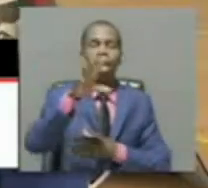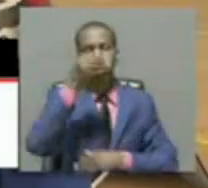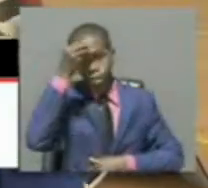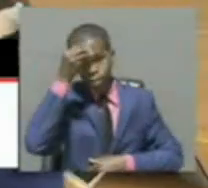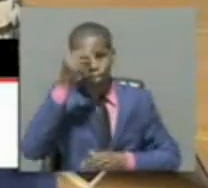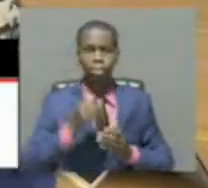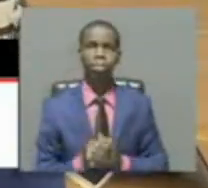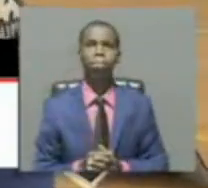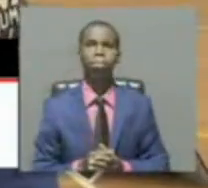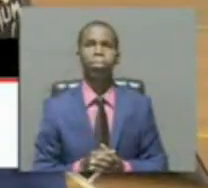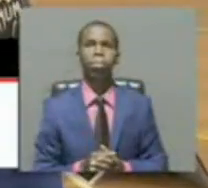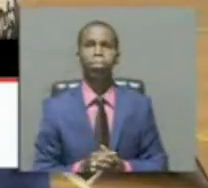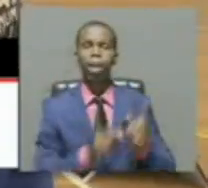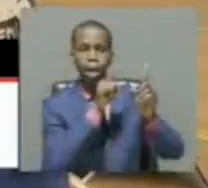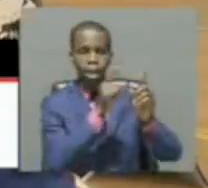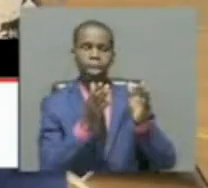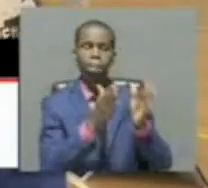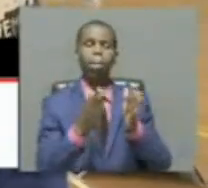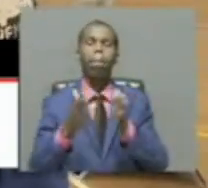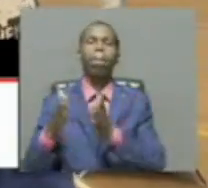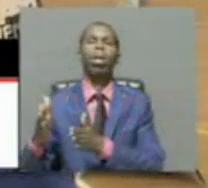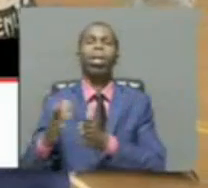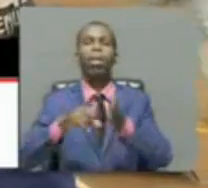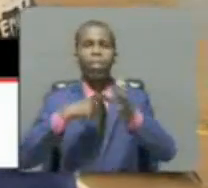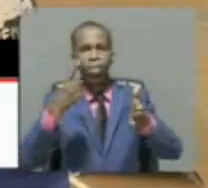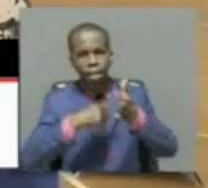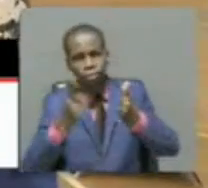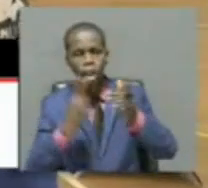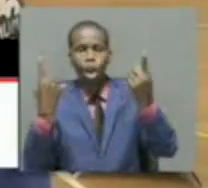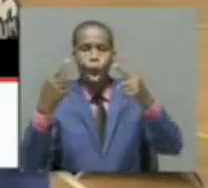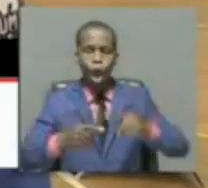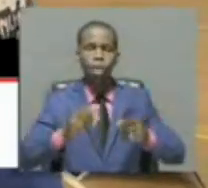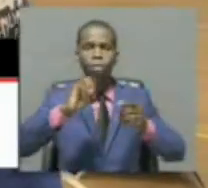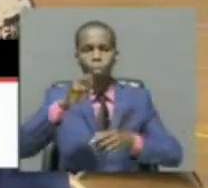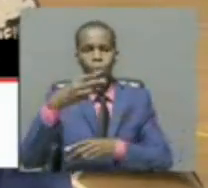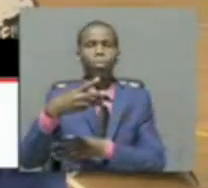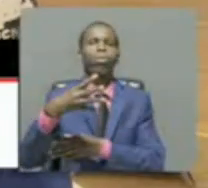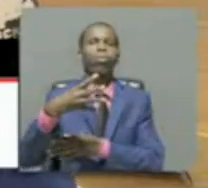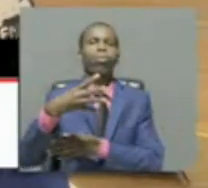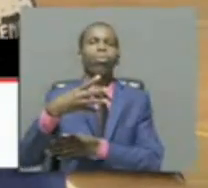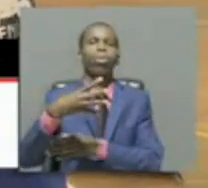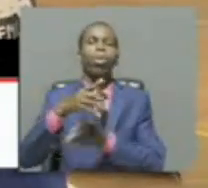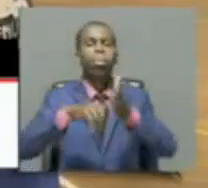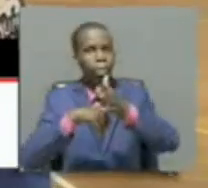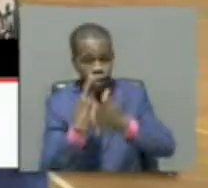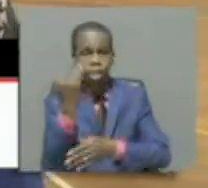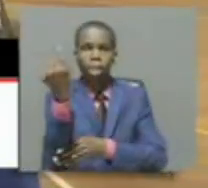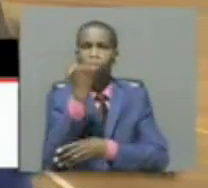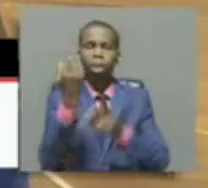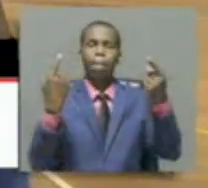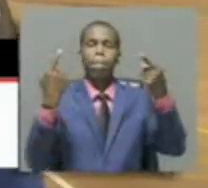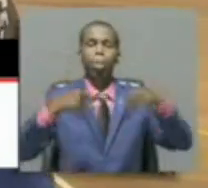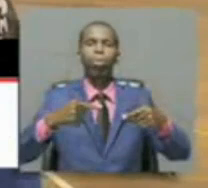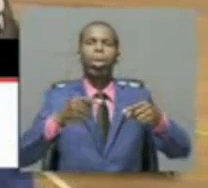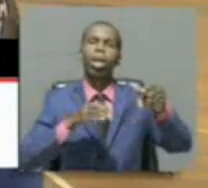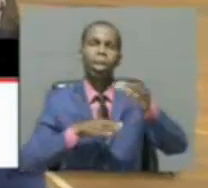erros. Estou me preparando, né? Até porque é a minha quarta vez a competir num campeonato, né? Esse é o meu primeiro campeonato internacional a